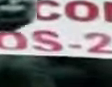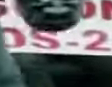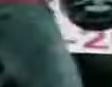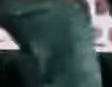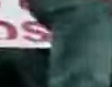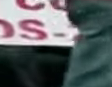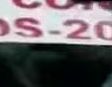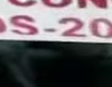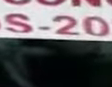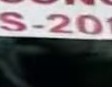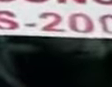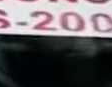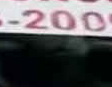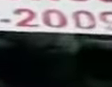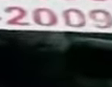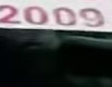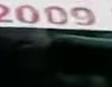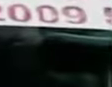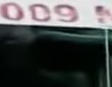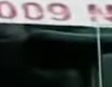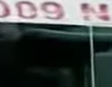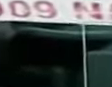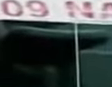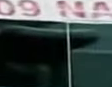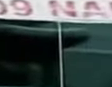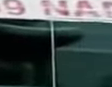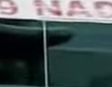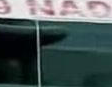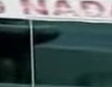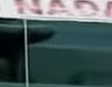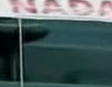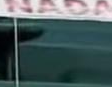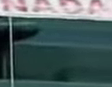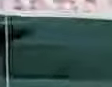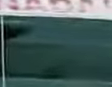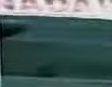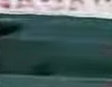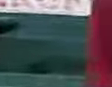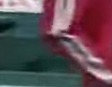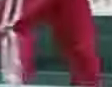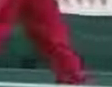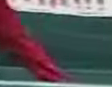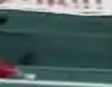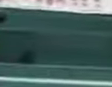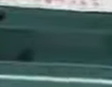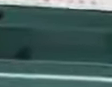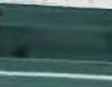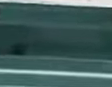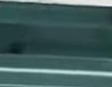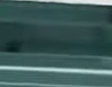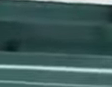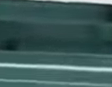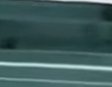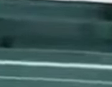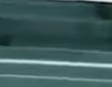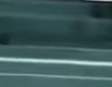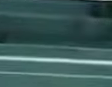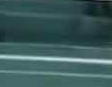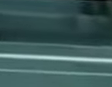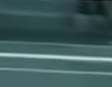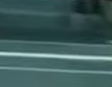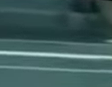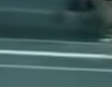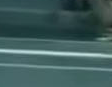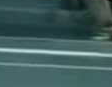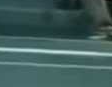vergonhosa, deputado Marco Rota, a forma como o governo do Estado do Amazonas trata esses homens e mulheres que foram